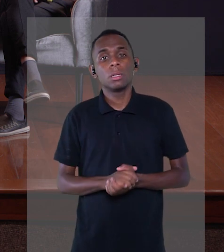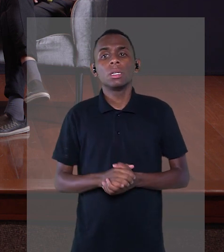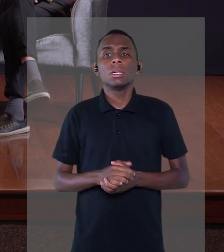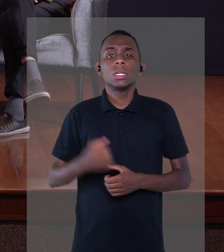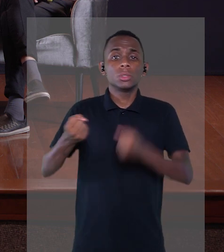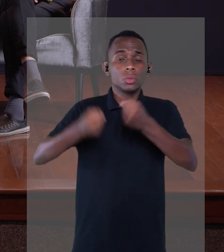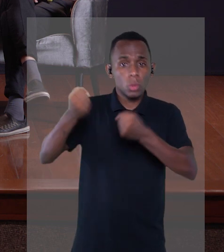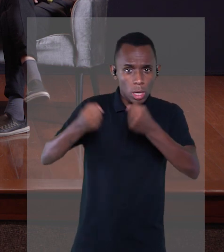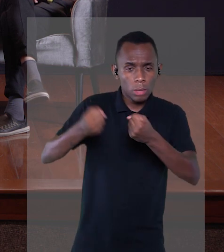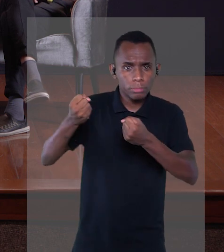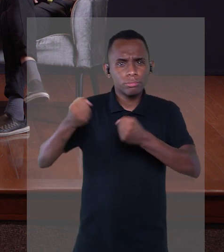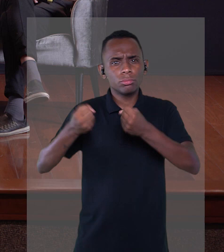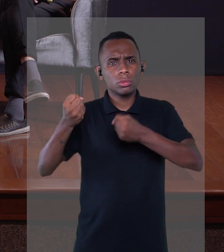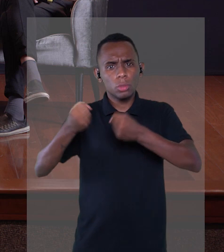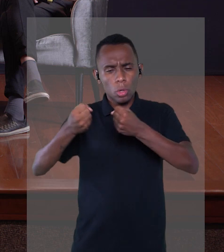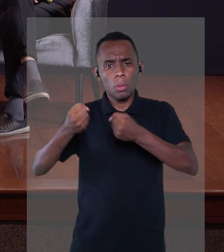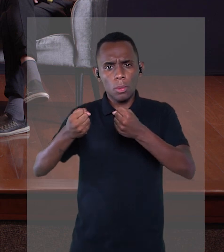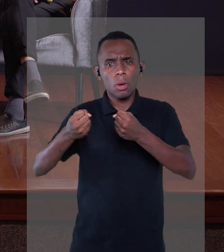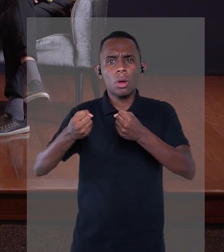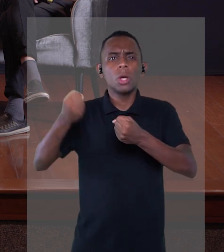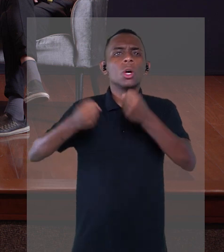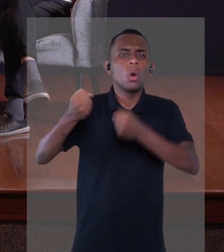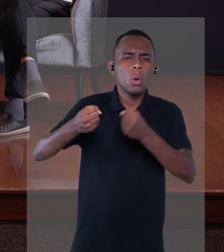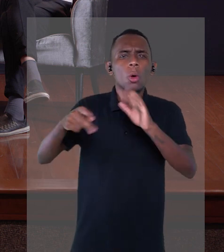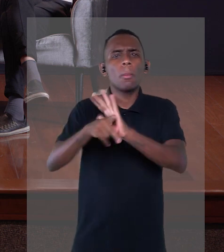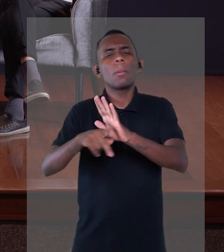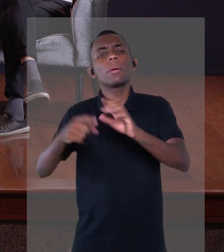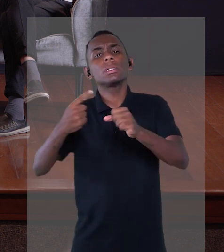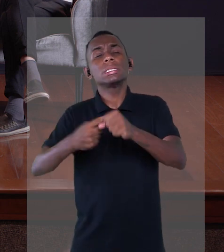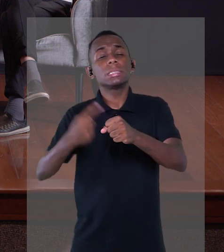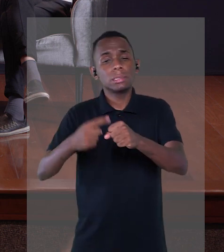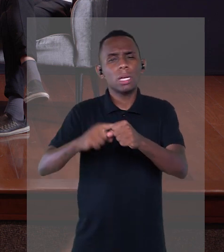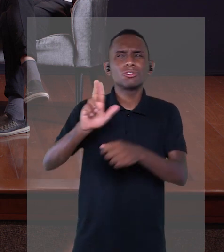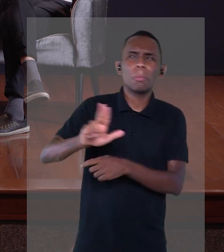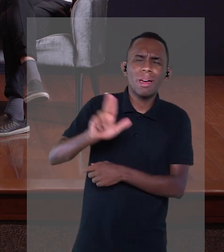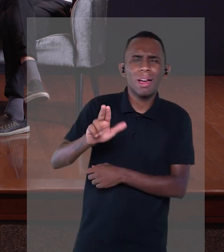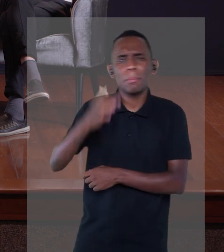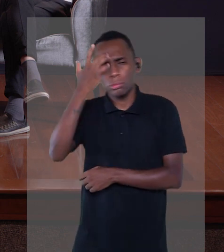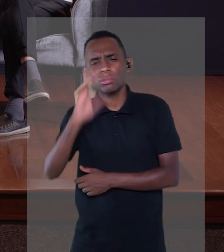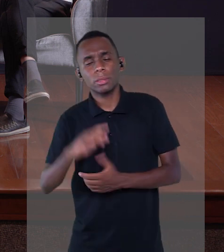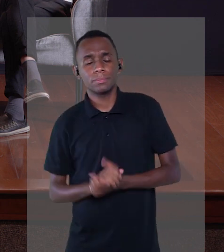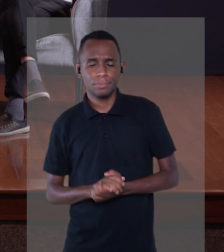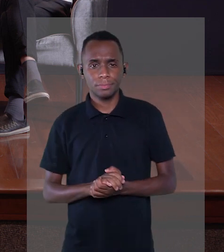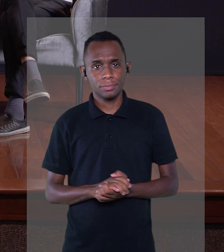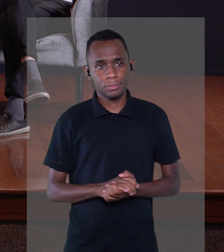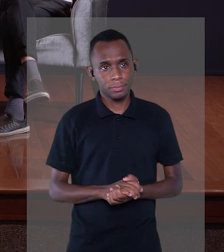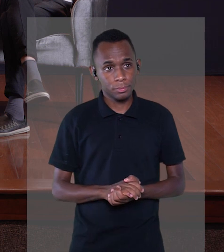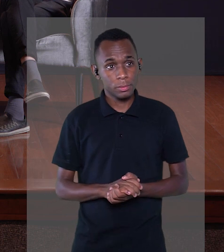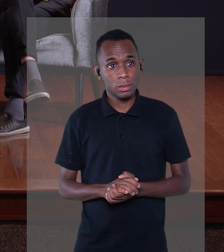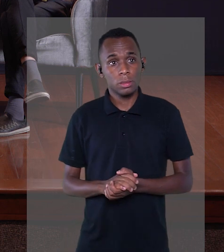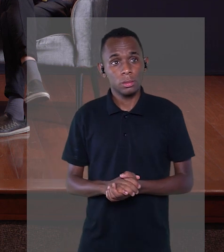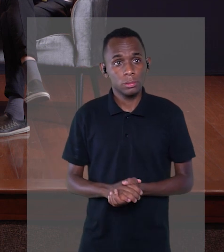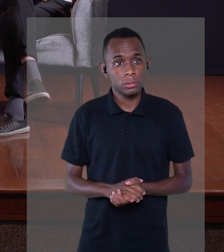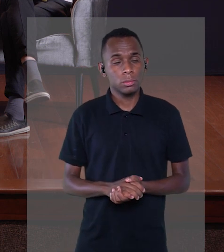para o Rio, indo para o aeroporto de Uberaba ou Uberlândia, né? Rapaz, eu nem lembro mais. Aí Um ele já deles.